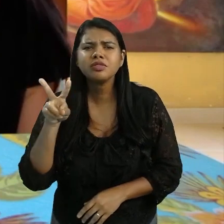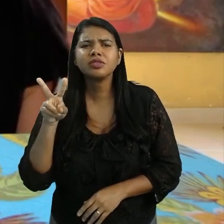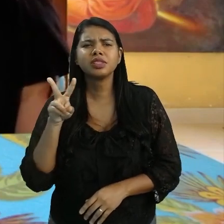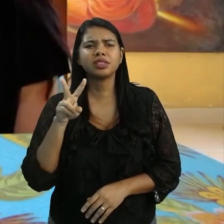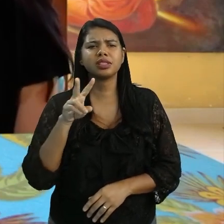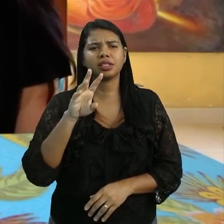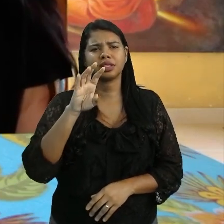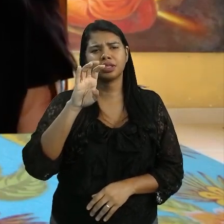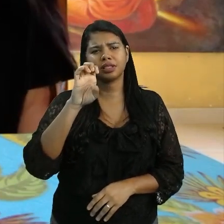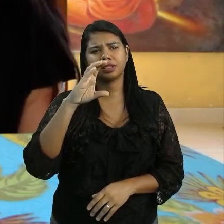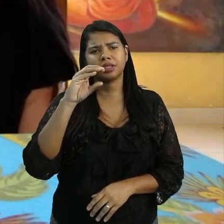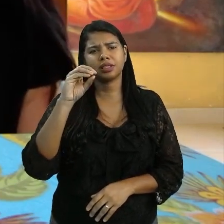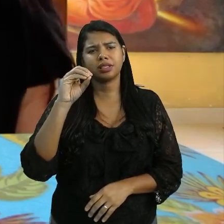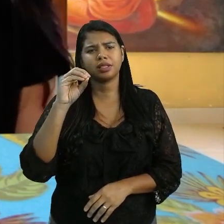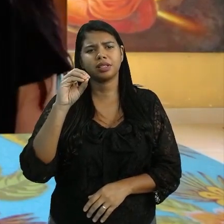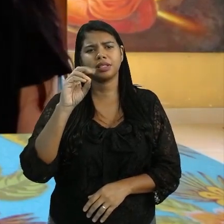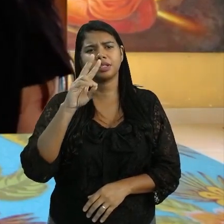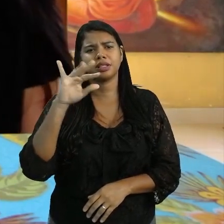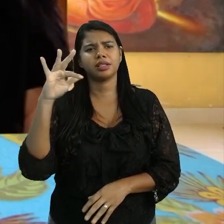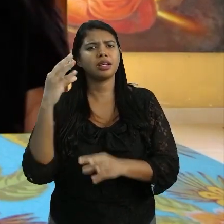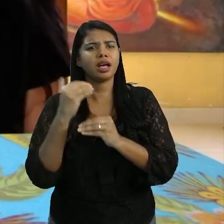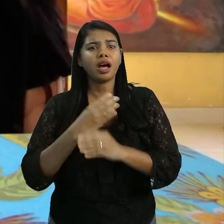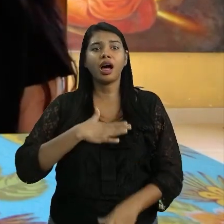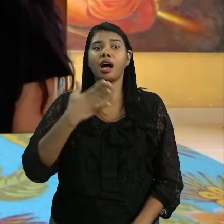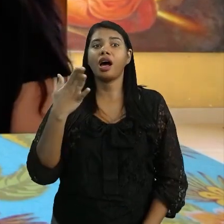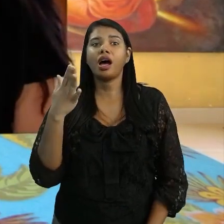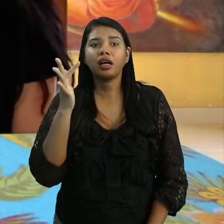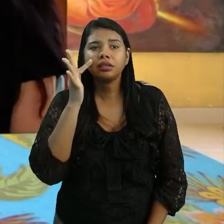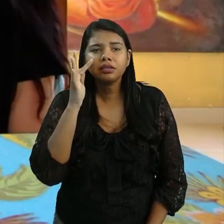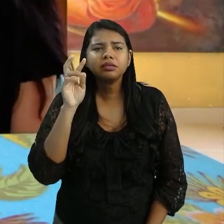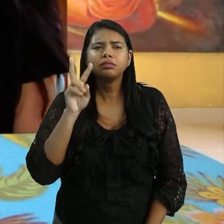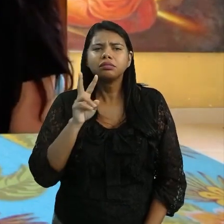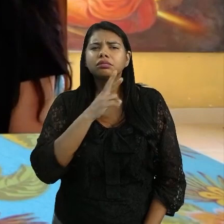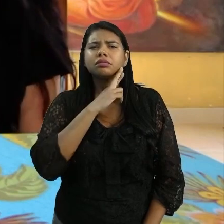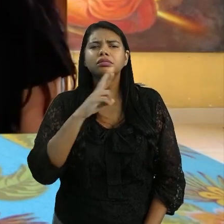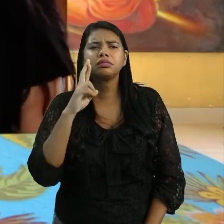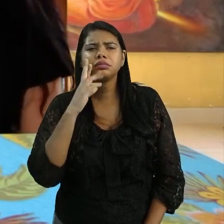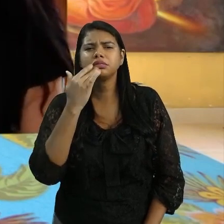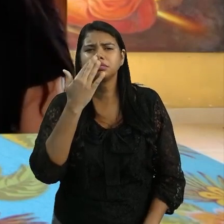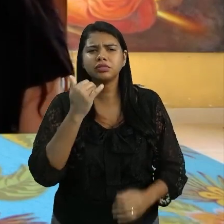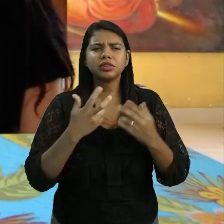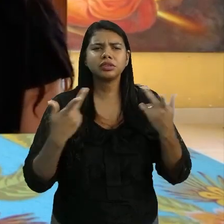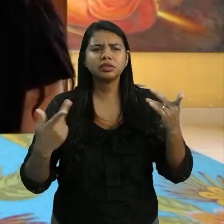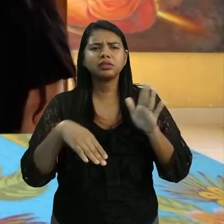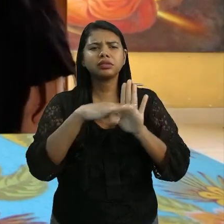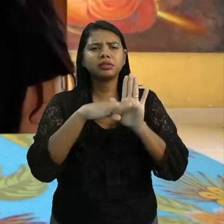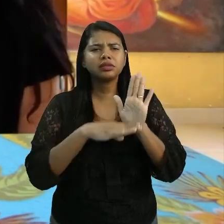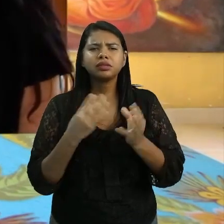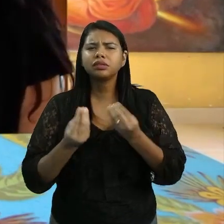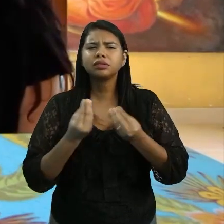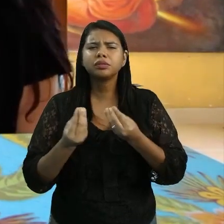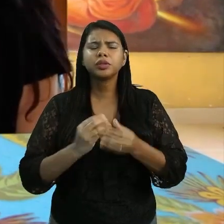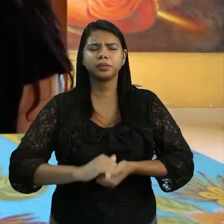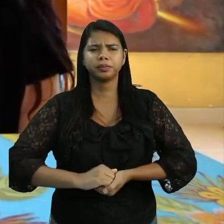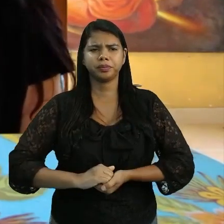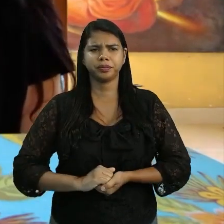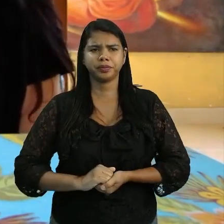que funciona e qual que é a ideia principal para vocês, né? Qual é a ideia de vocês